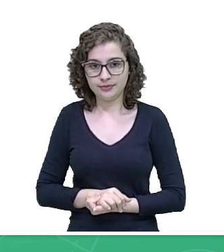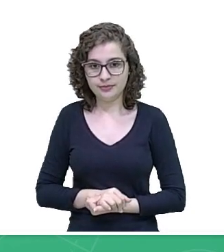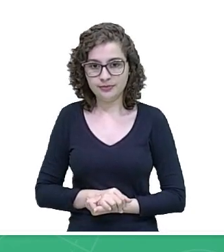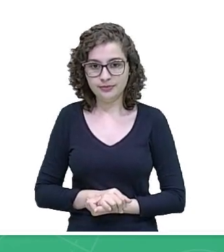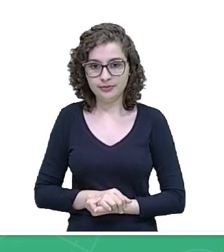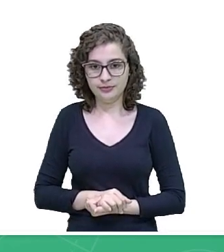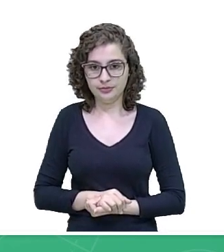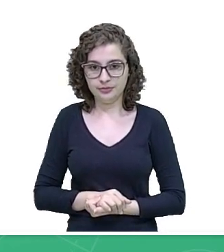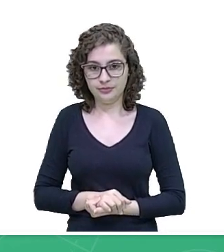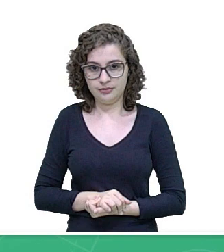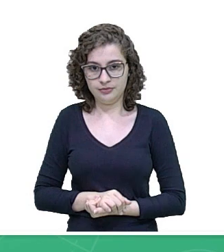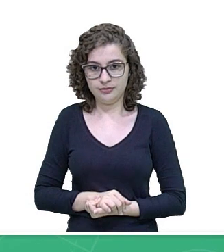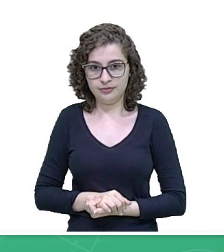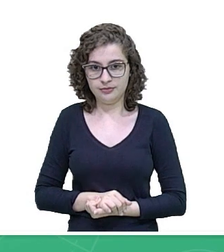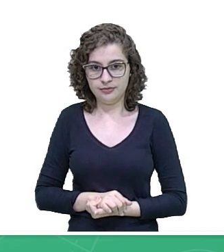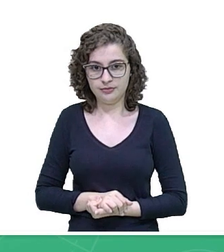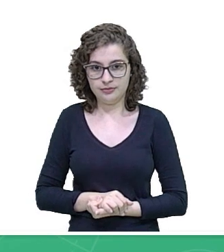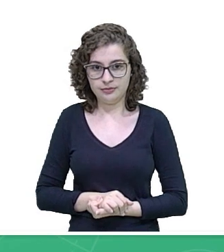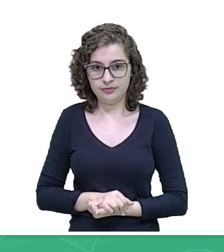lá,